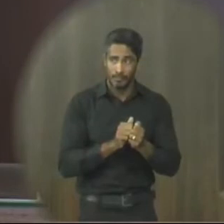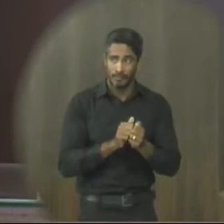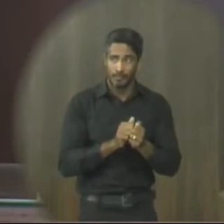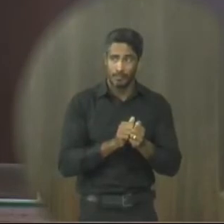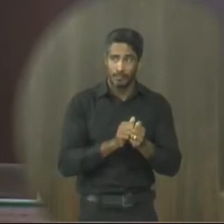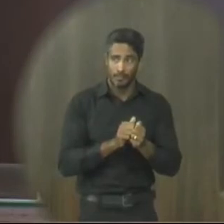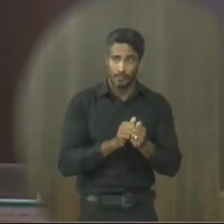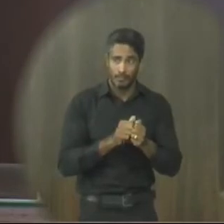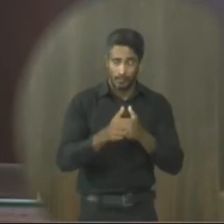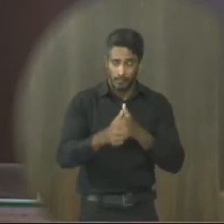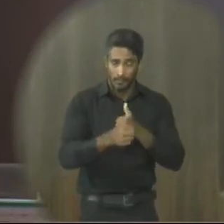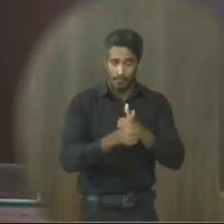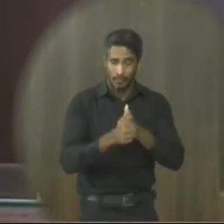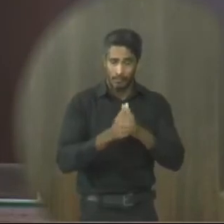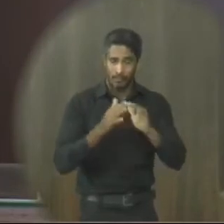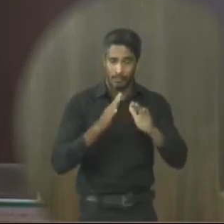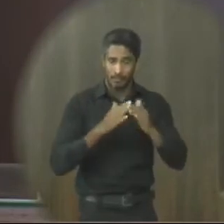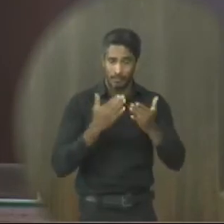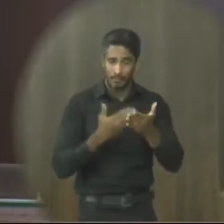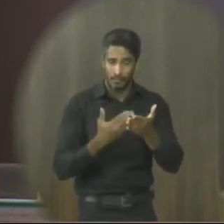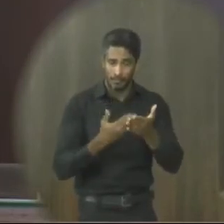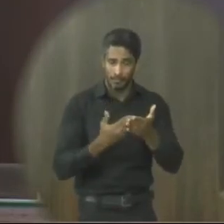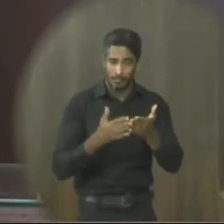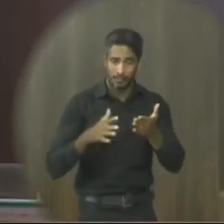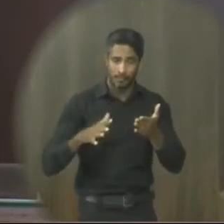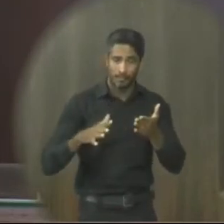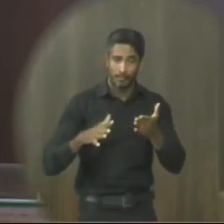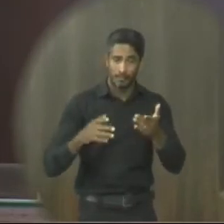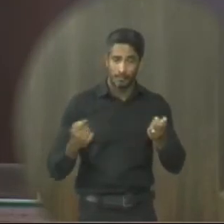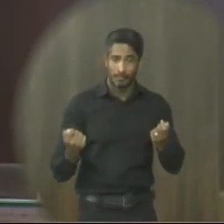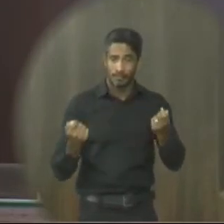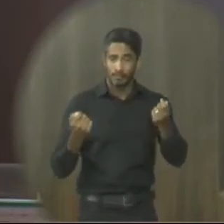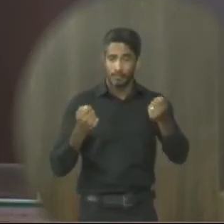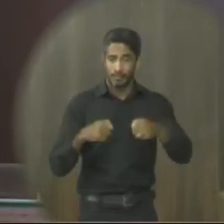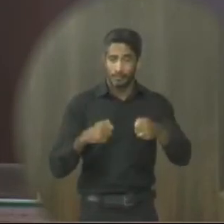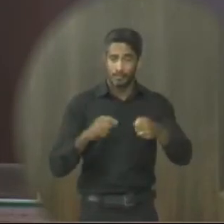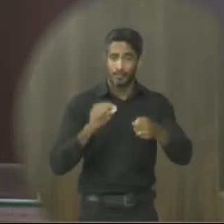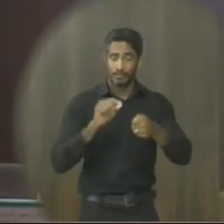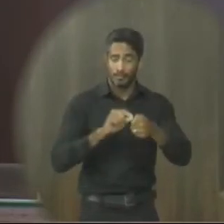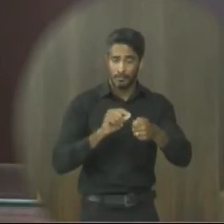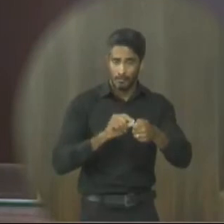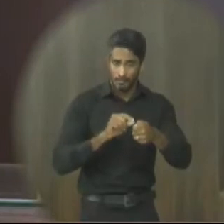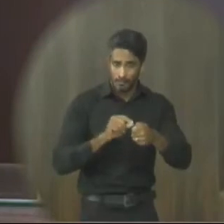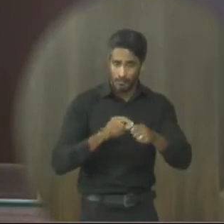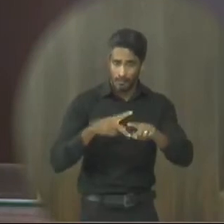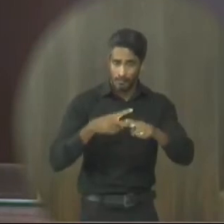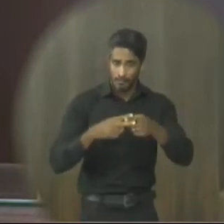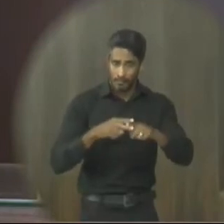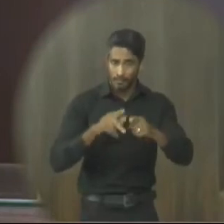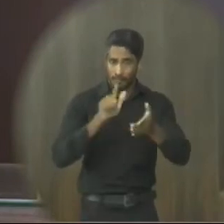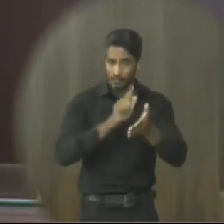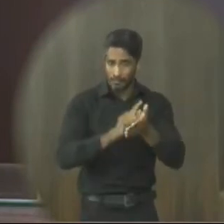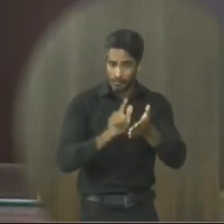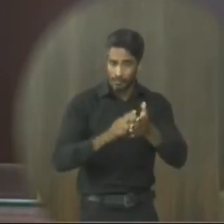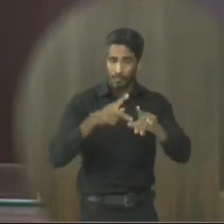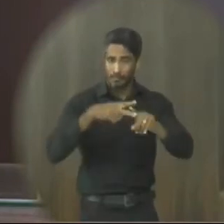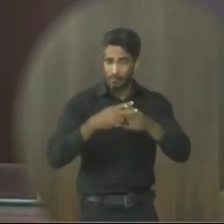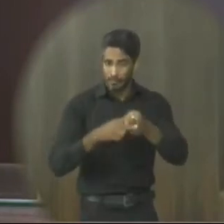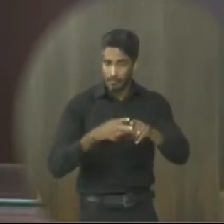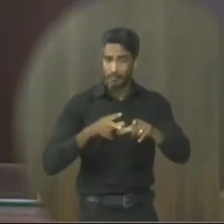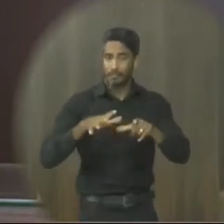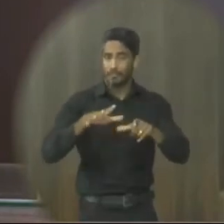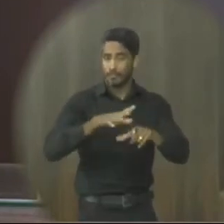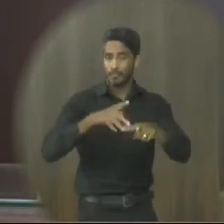escola, do setor competente, no sentido de providenciar limpeza e manutenção na área